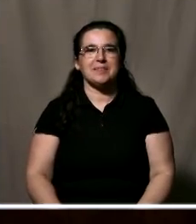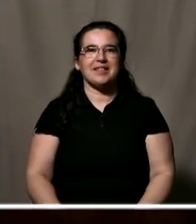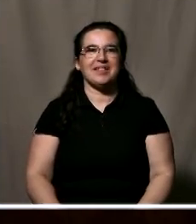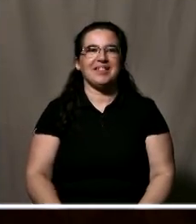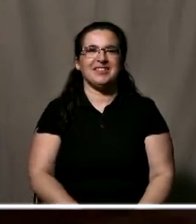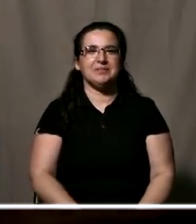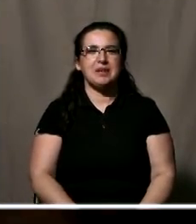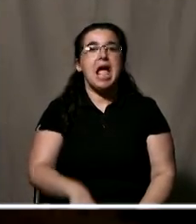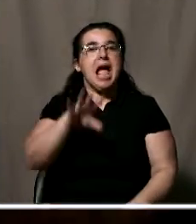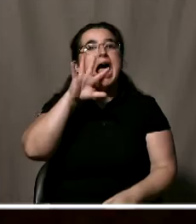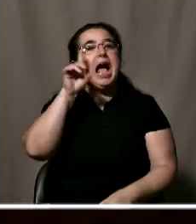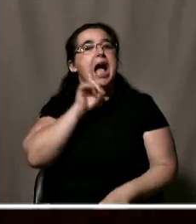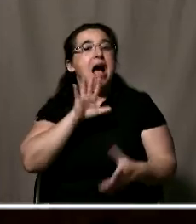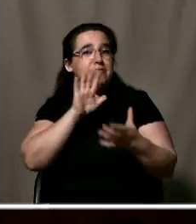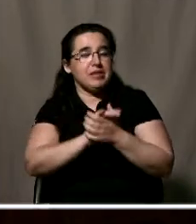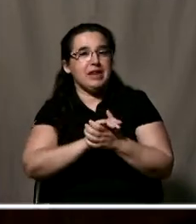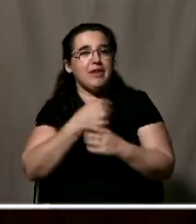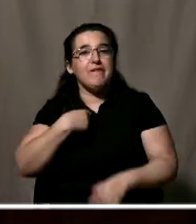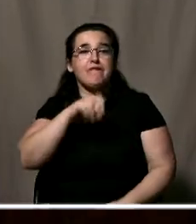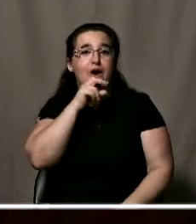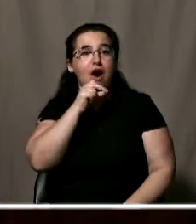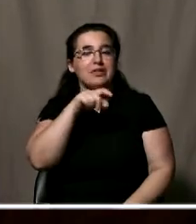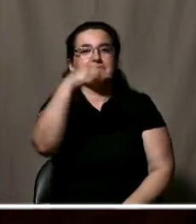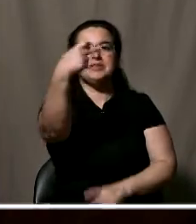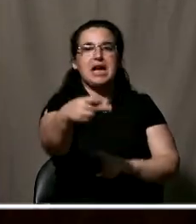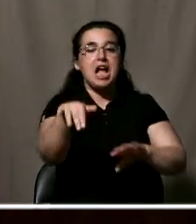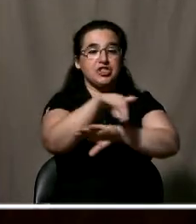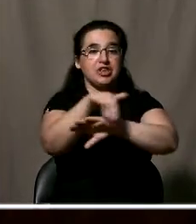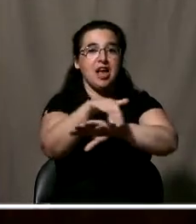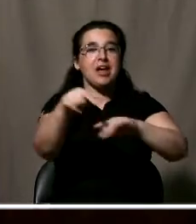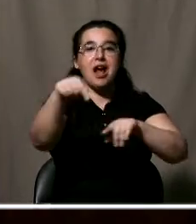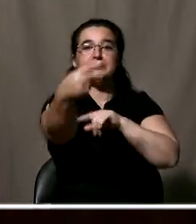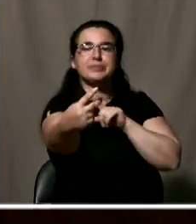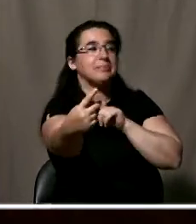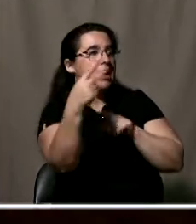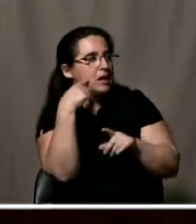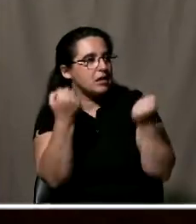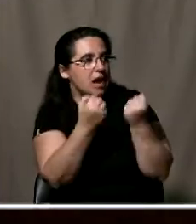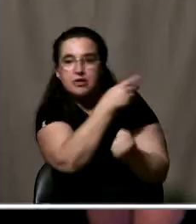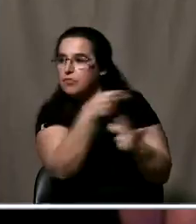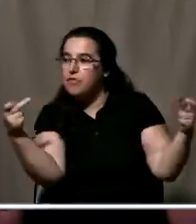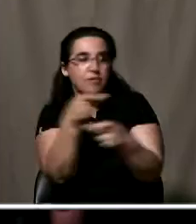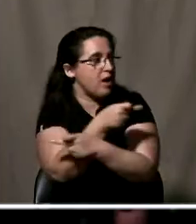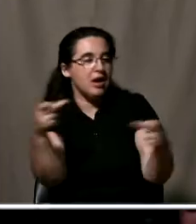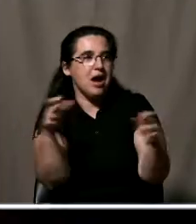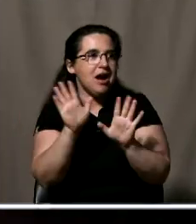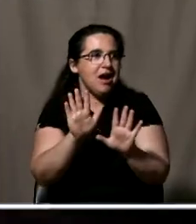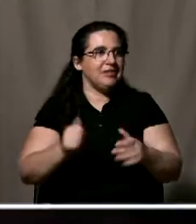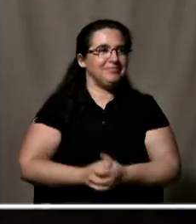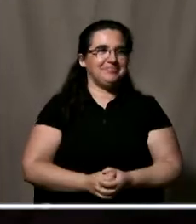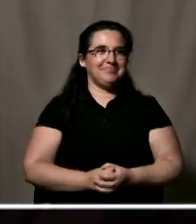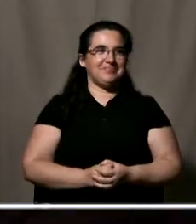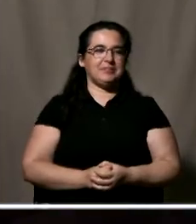no cars are coming. E a minha mulher, a avó, vai para o outro lado da estrada para ter a certeza que não vem nenhum carro do outro lado. Now Aiden has